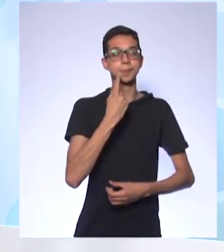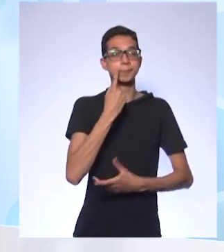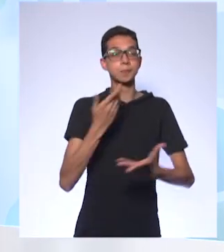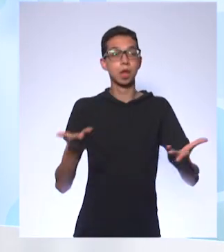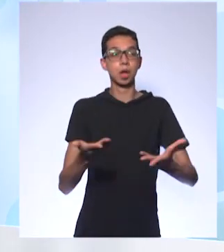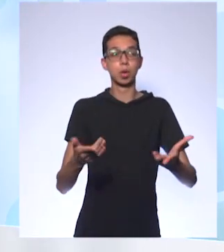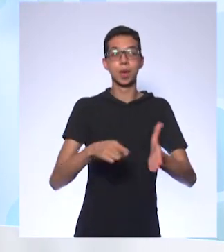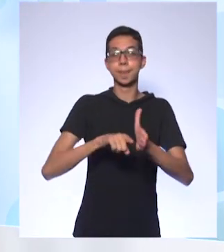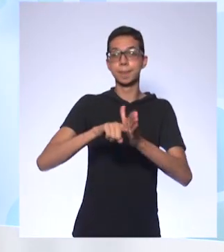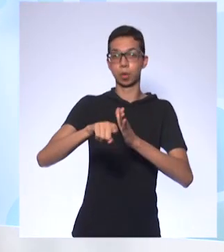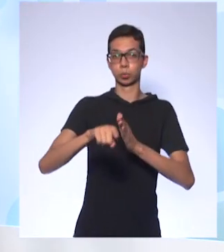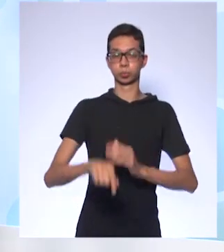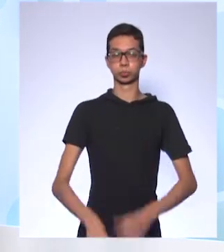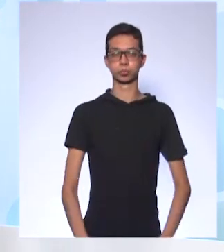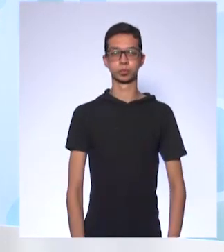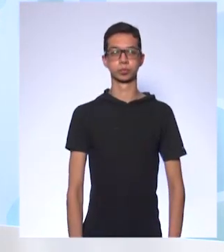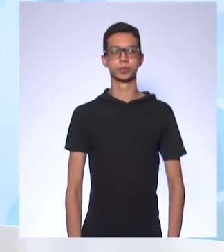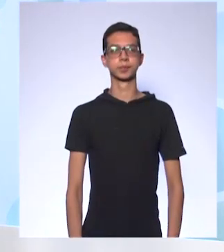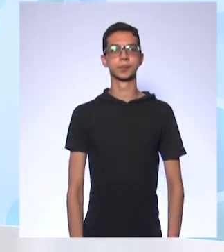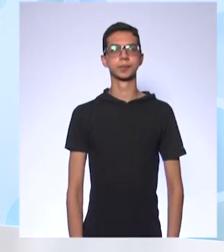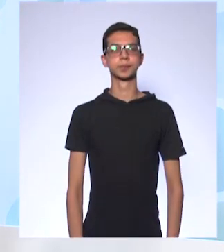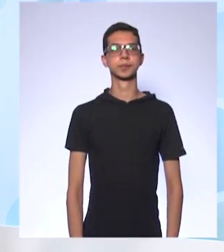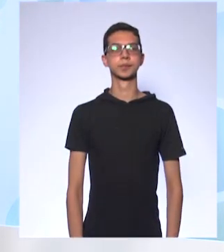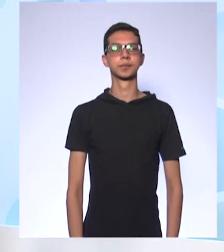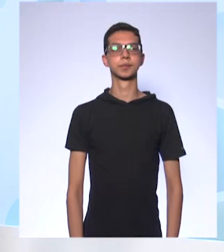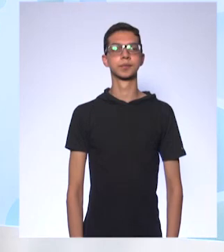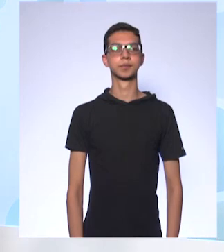perguntas. Nesse grafite,